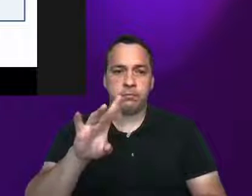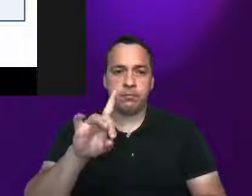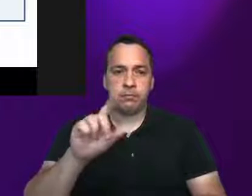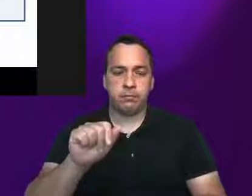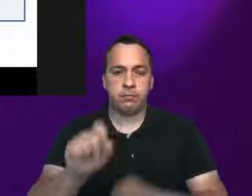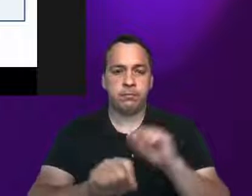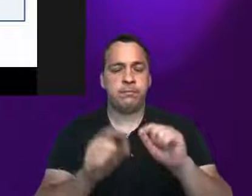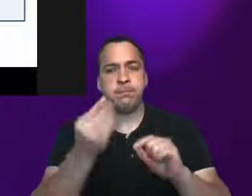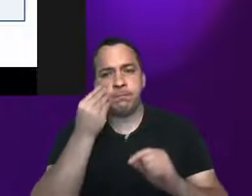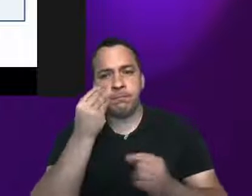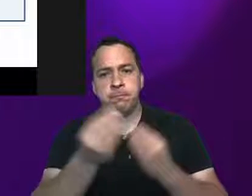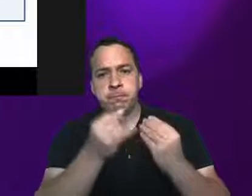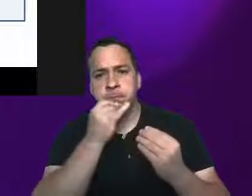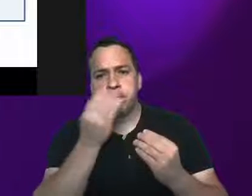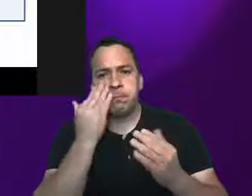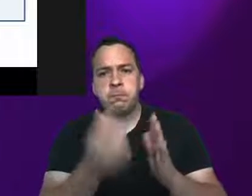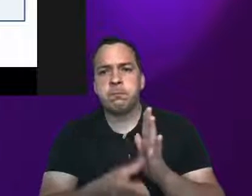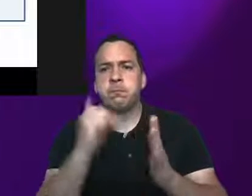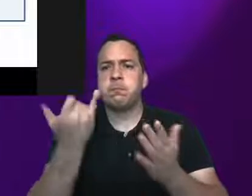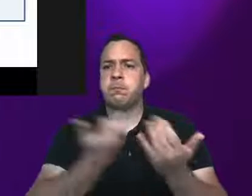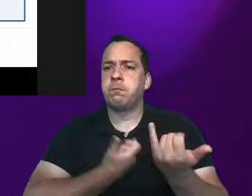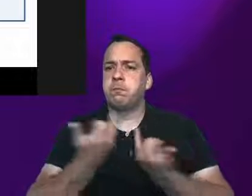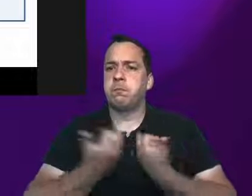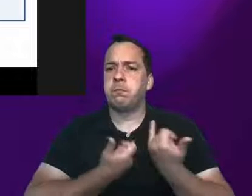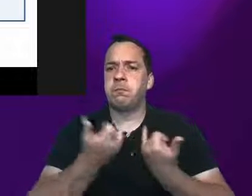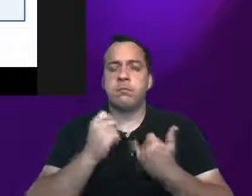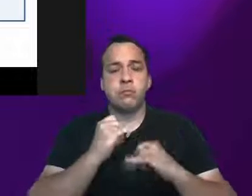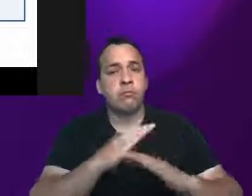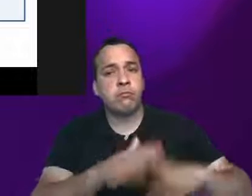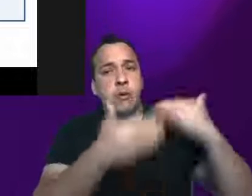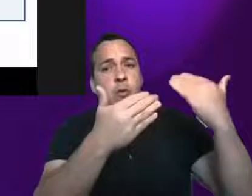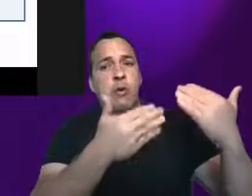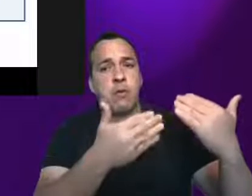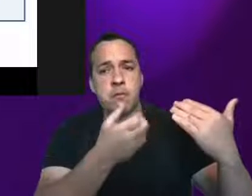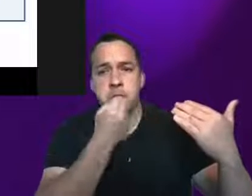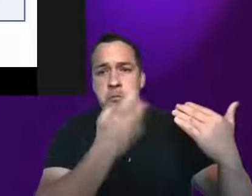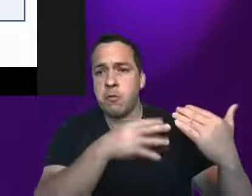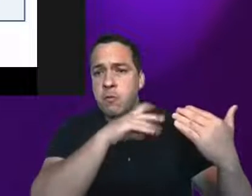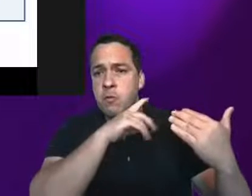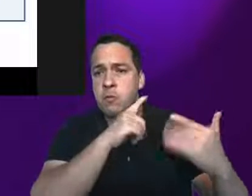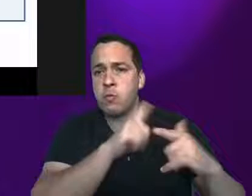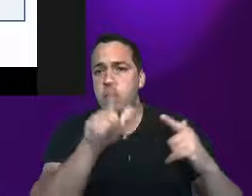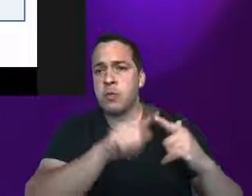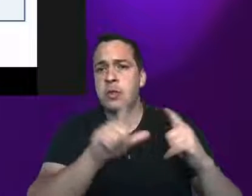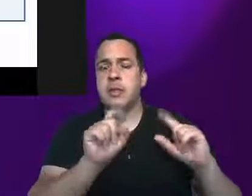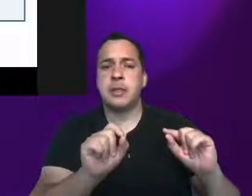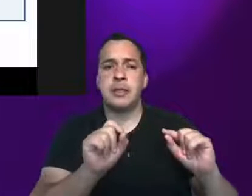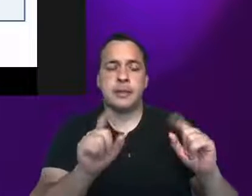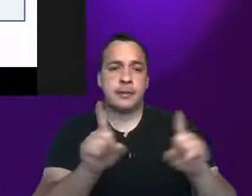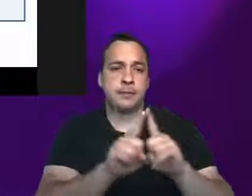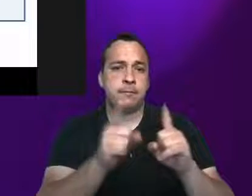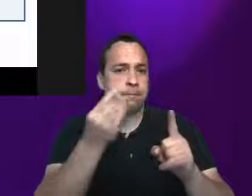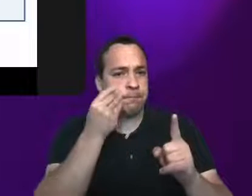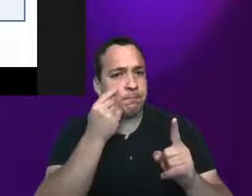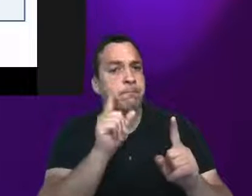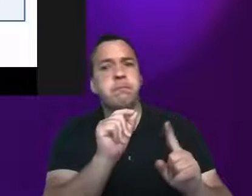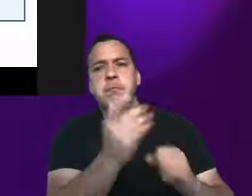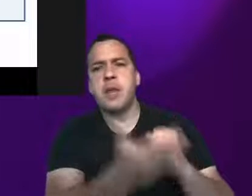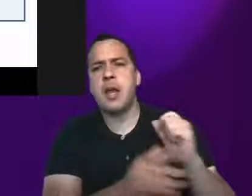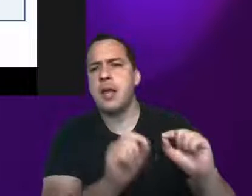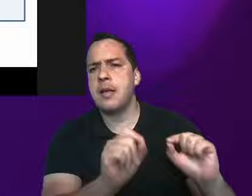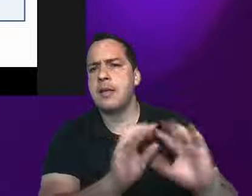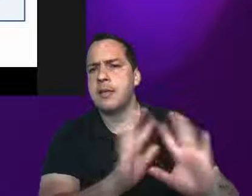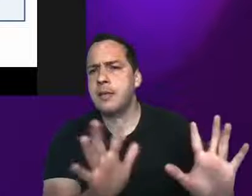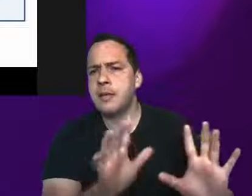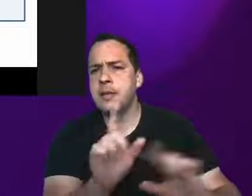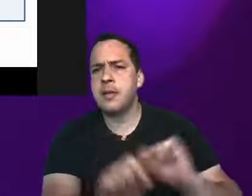para predizer se o paciente vai progredir na injúria renal aguda. Então, basicamente, esse teste, ele consiste